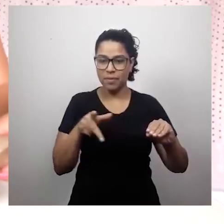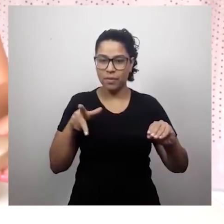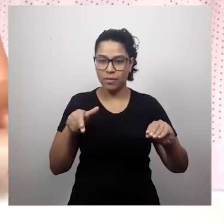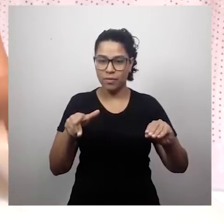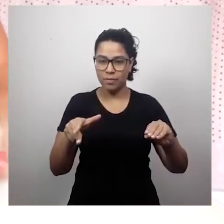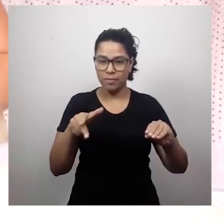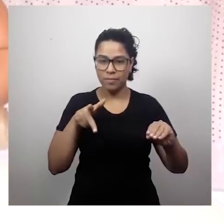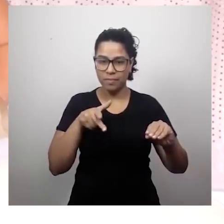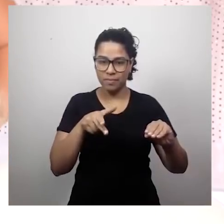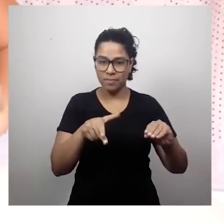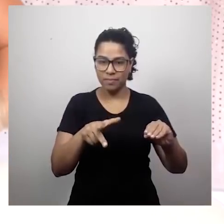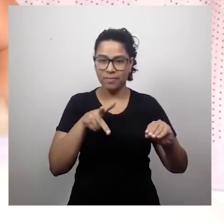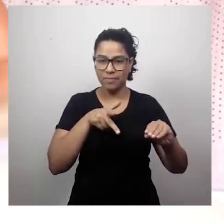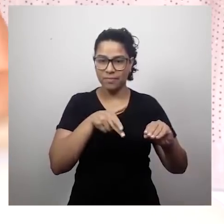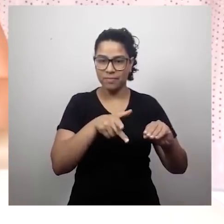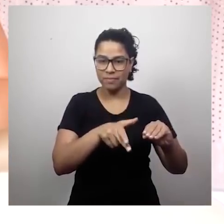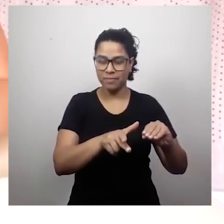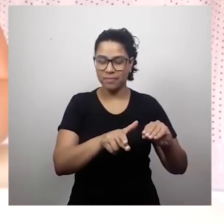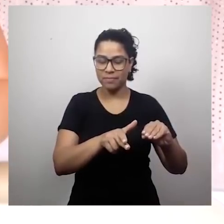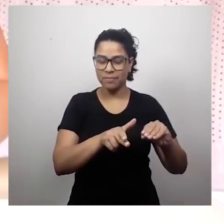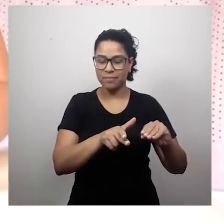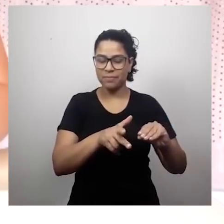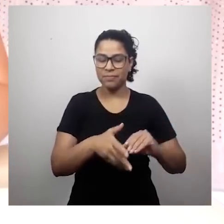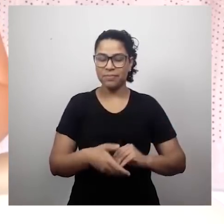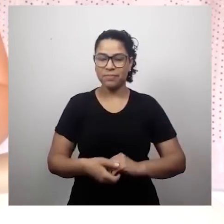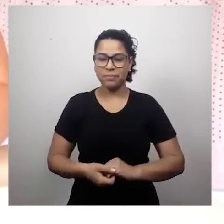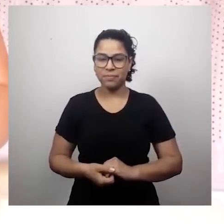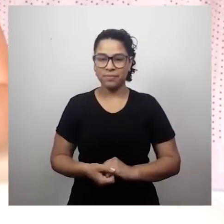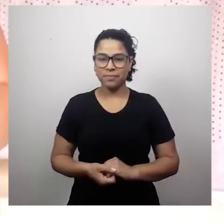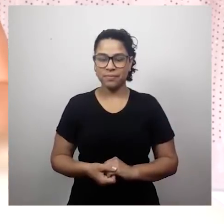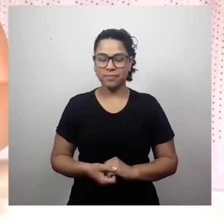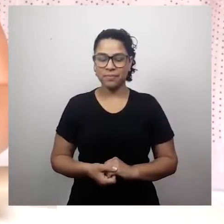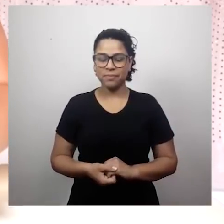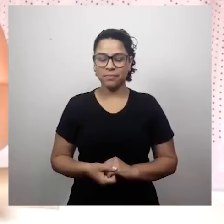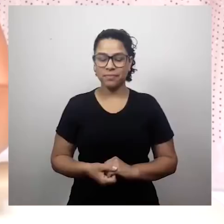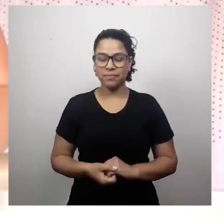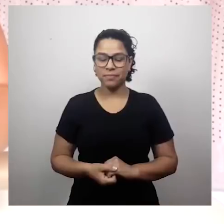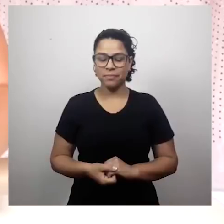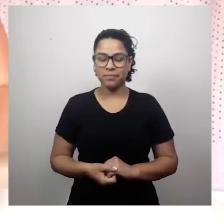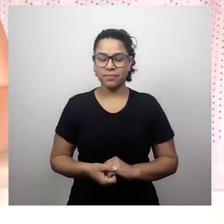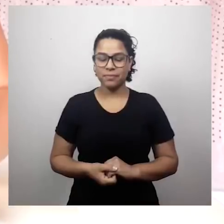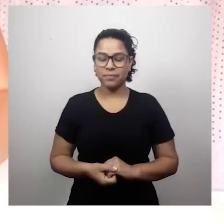Aproximadamente 2 dedos, você vai recortando